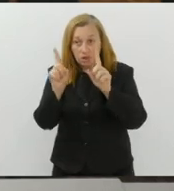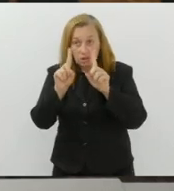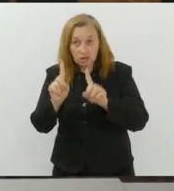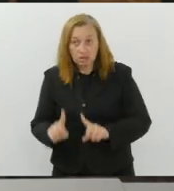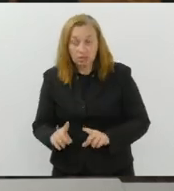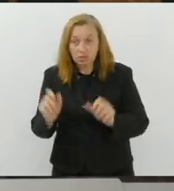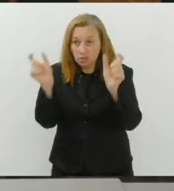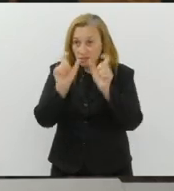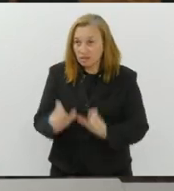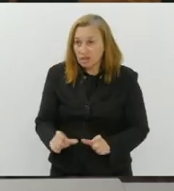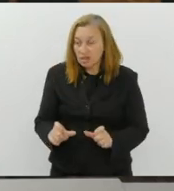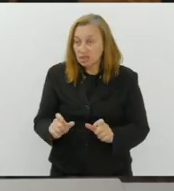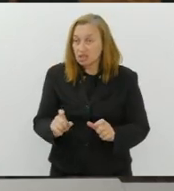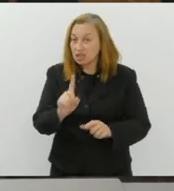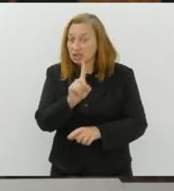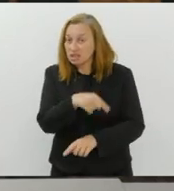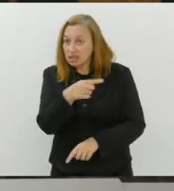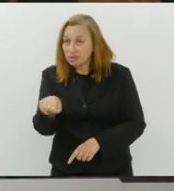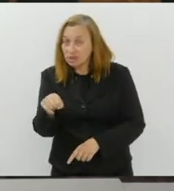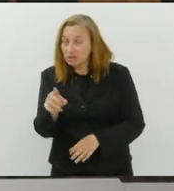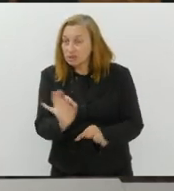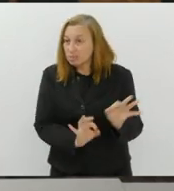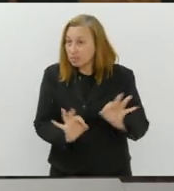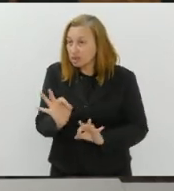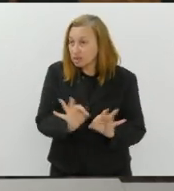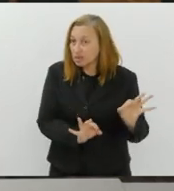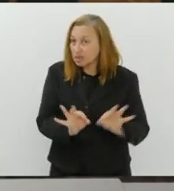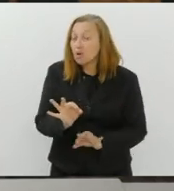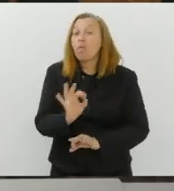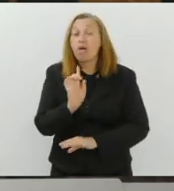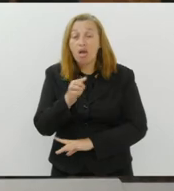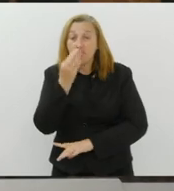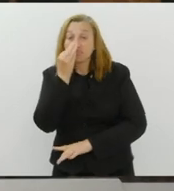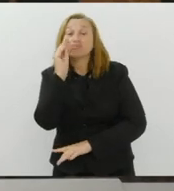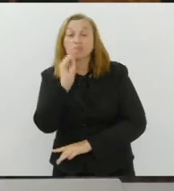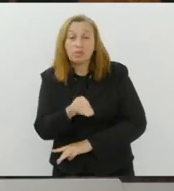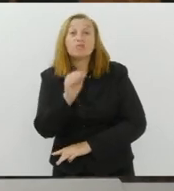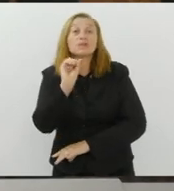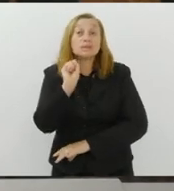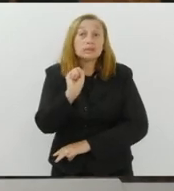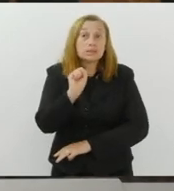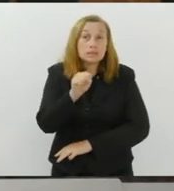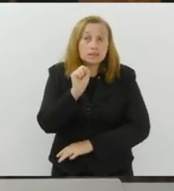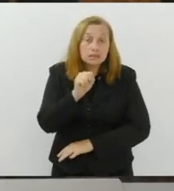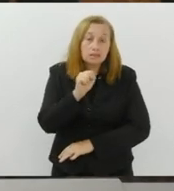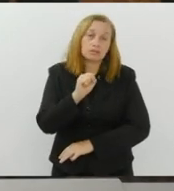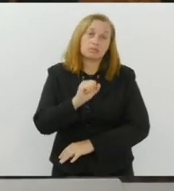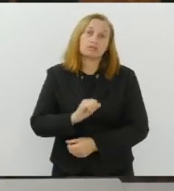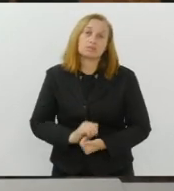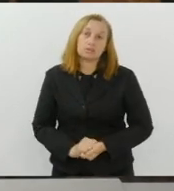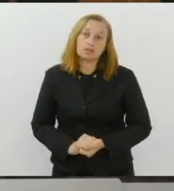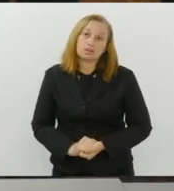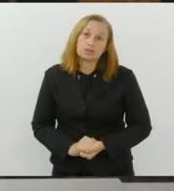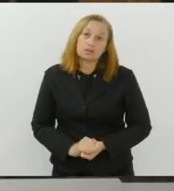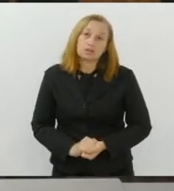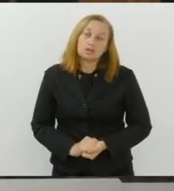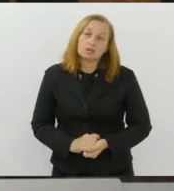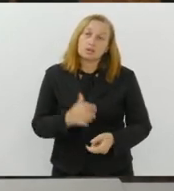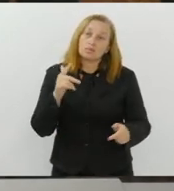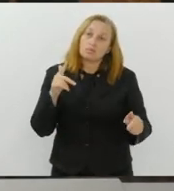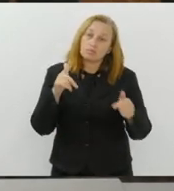esses cancelamentos de planos, é uma discriminação, né, clara, uma